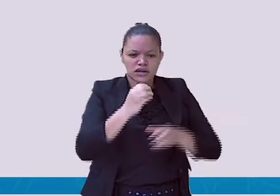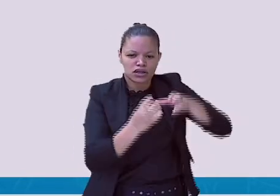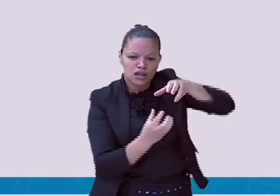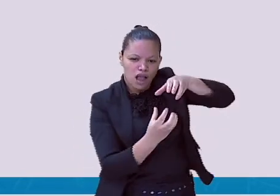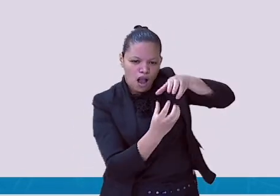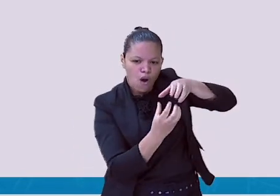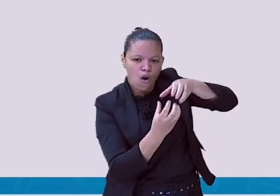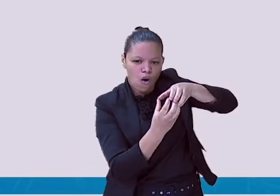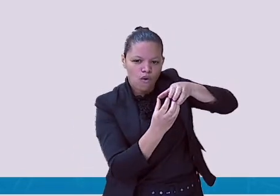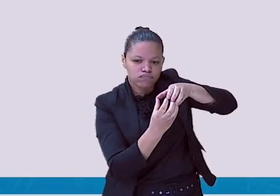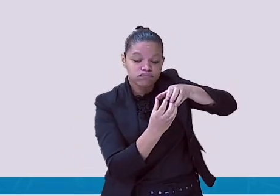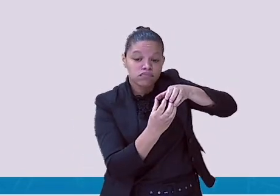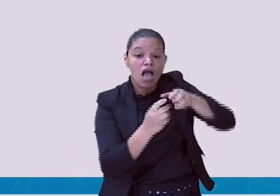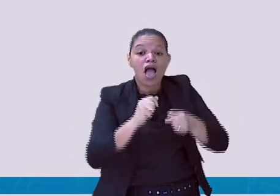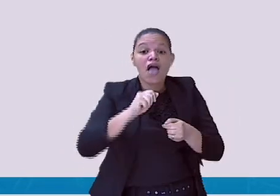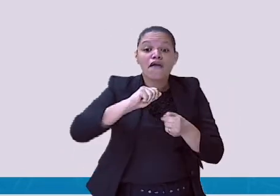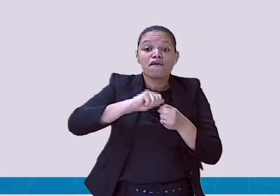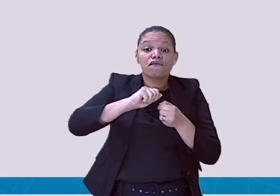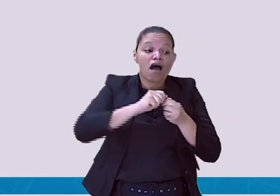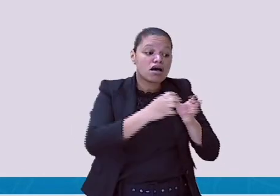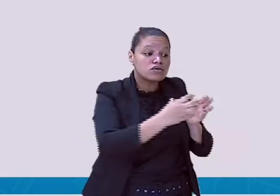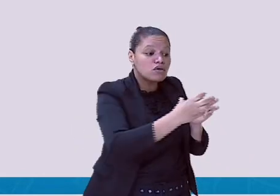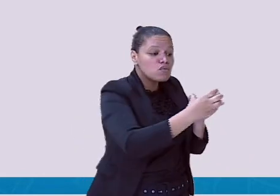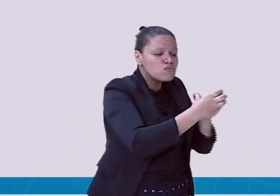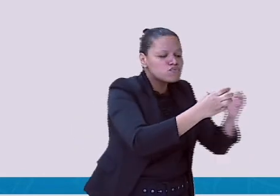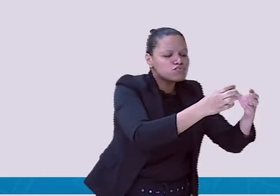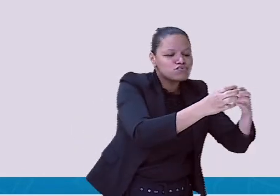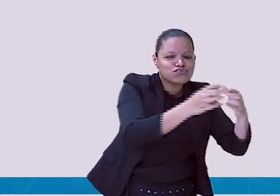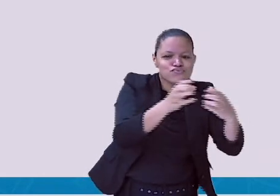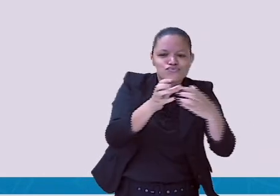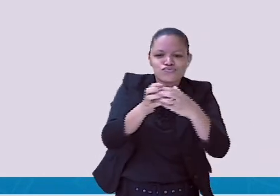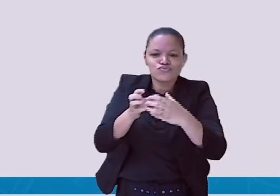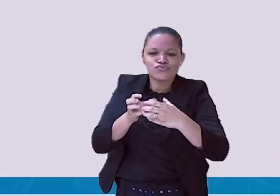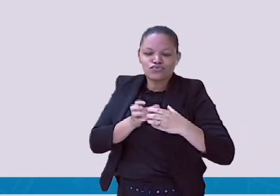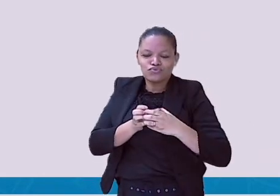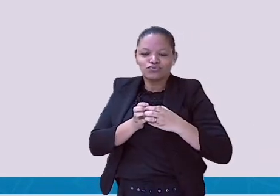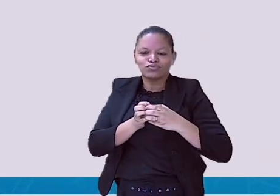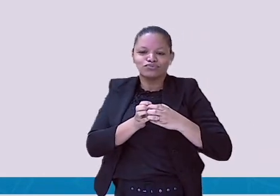desovas, você acertou a atividade.